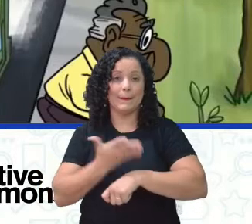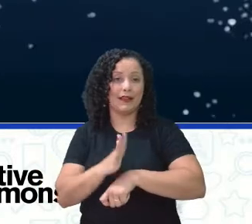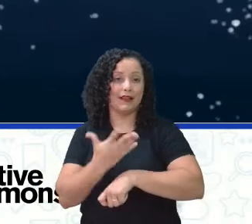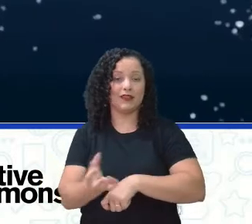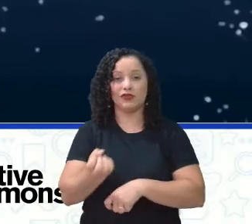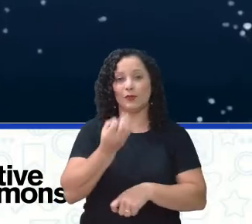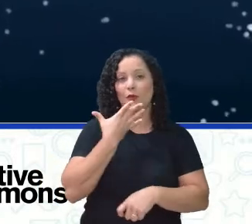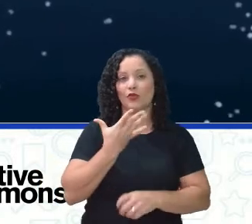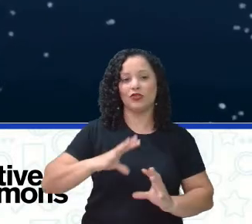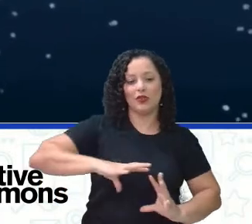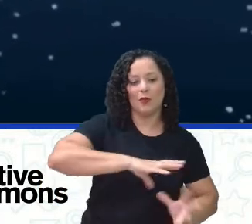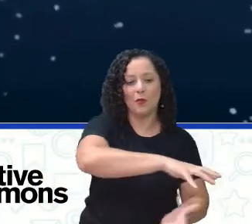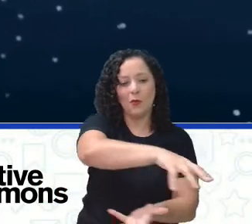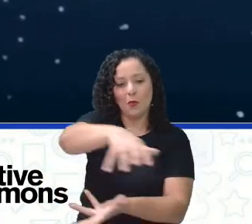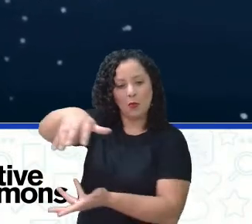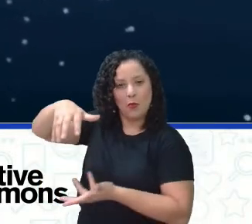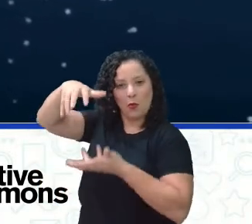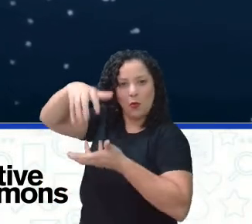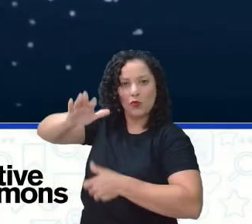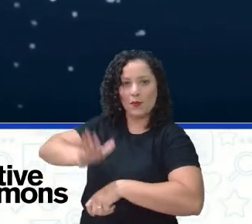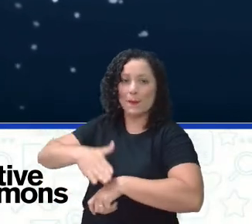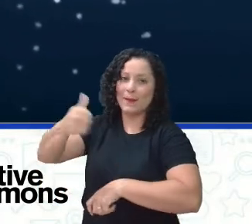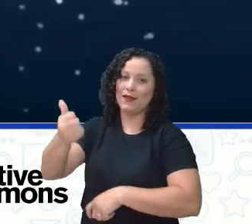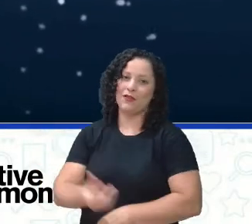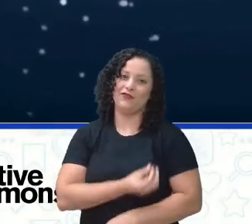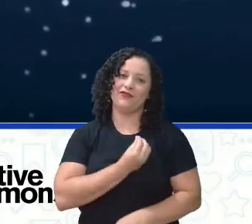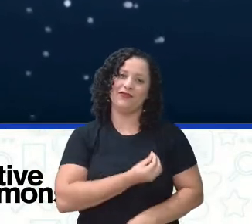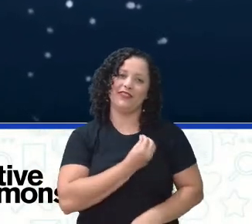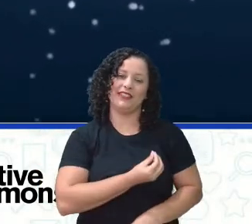tornar a nossa Terra um planeta melhor de viver.